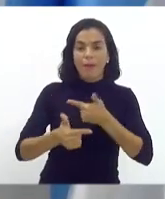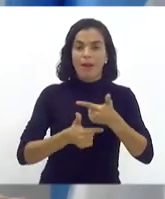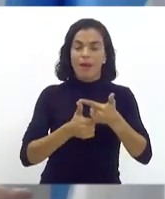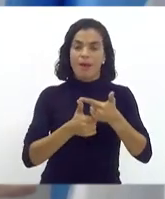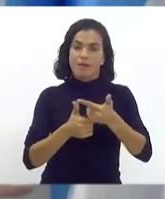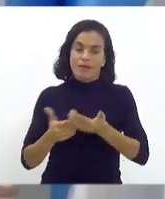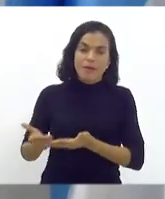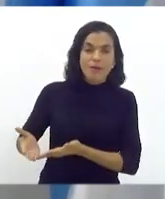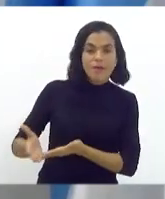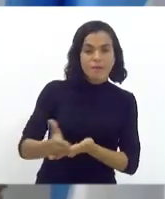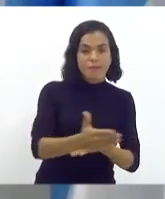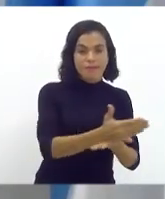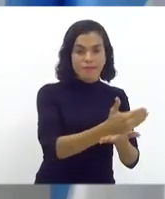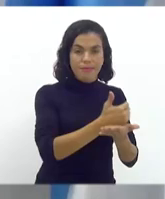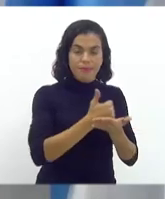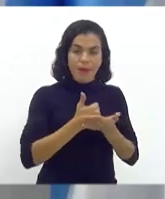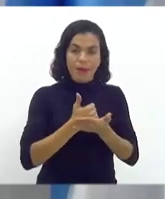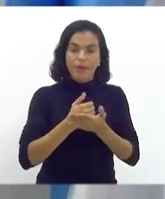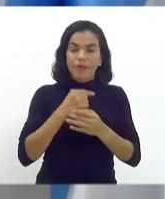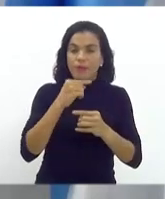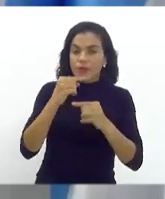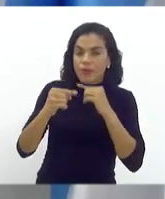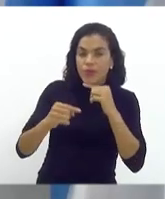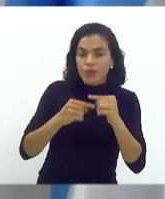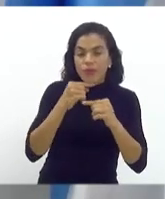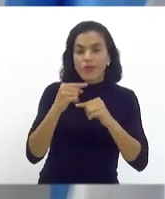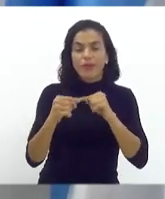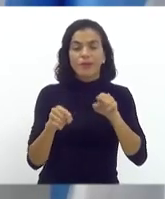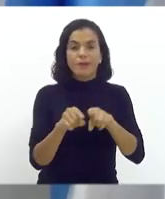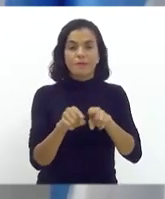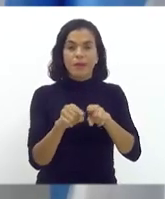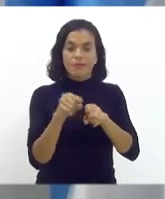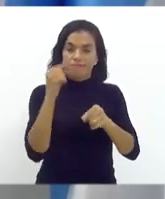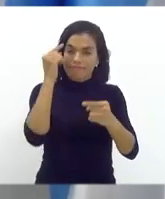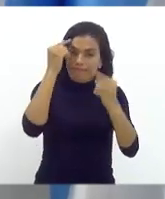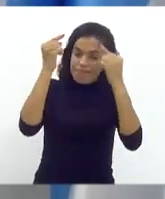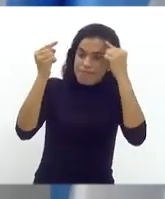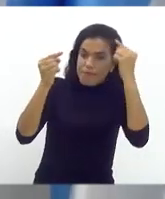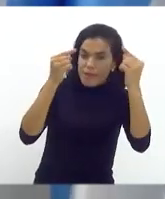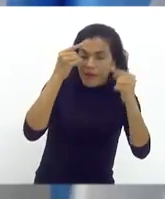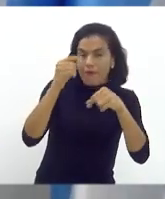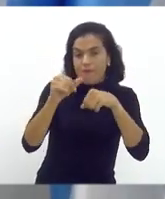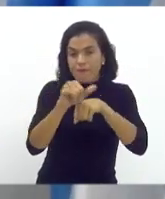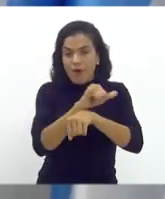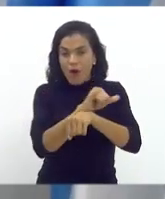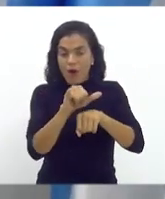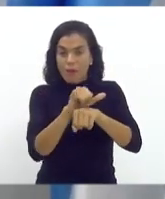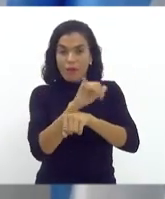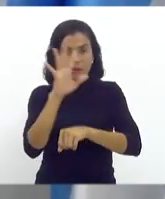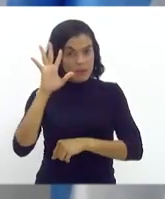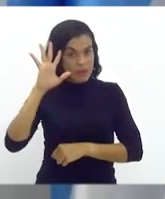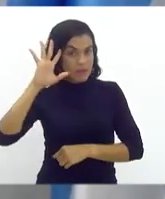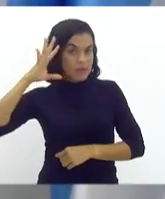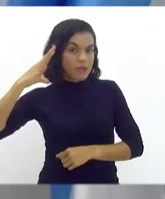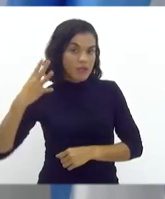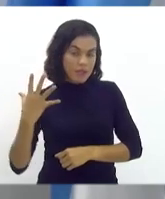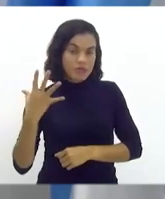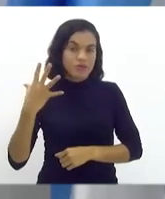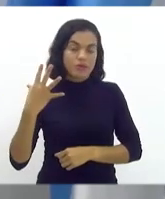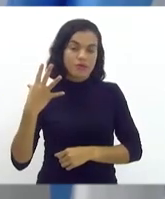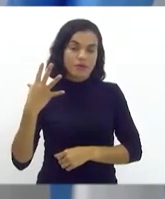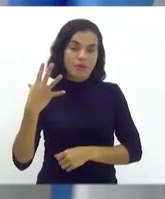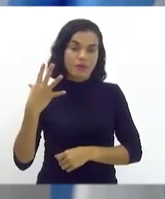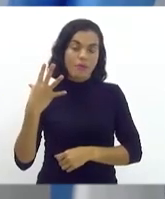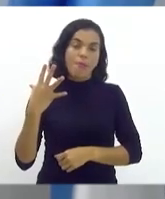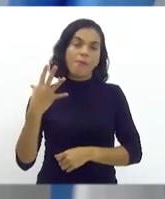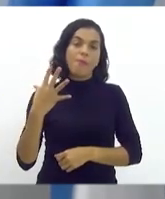levantar questões e até formas de resoluções para que